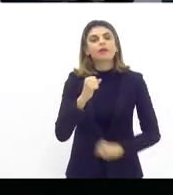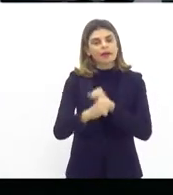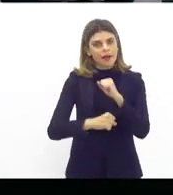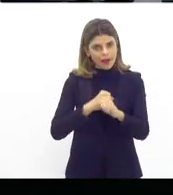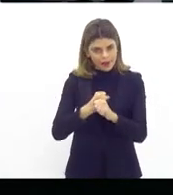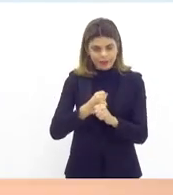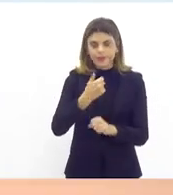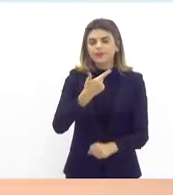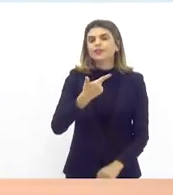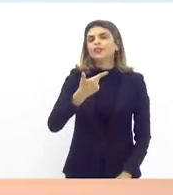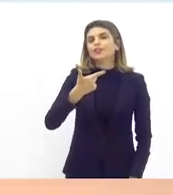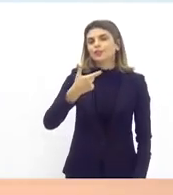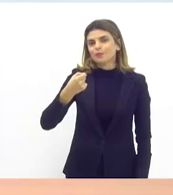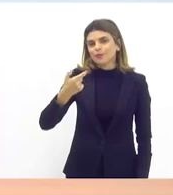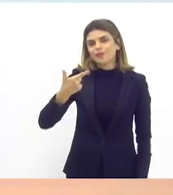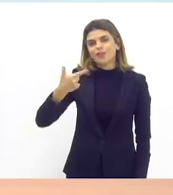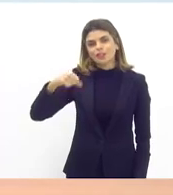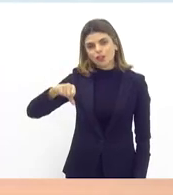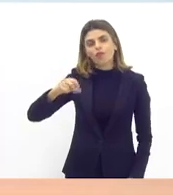caindo R$ 8 bilhões de